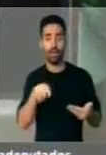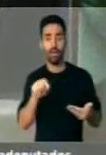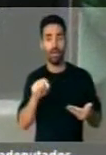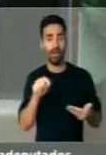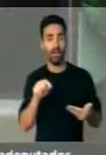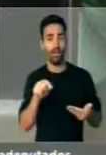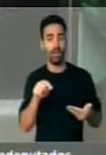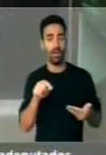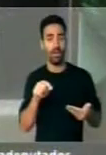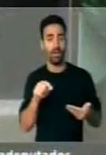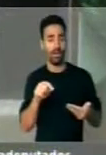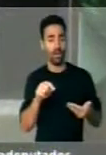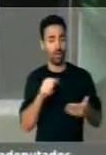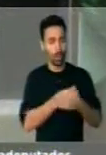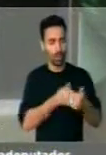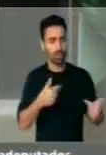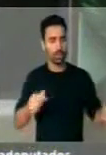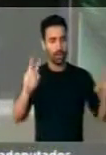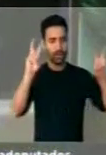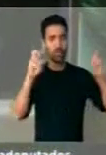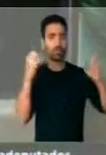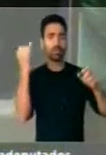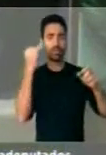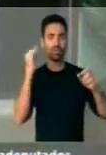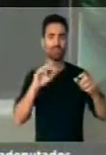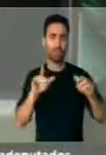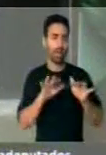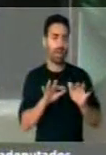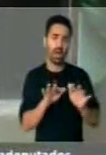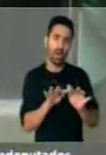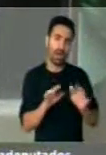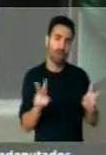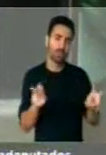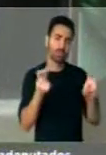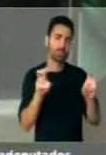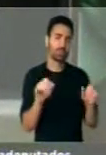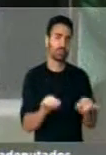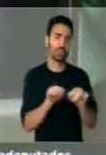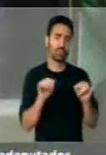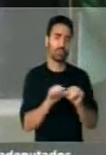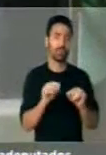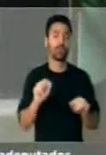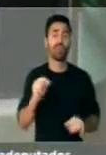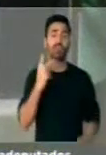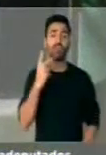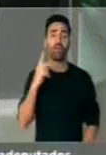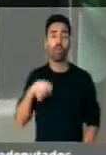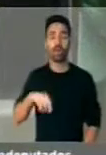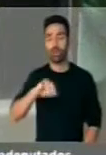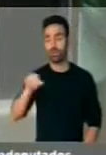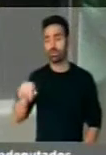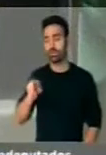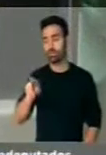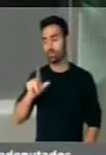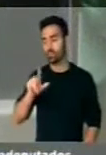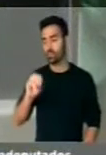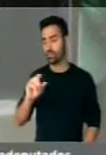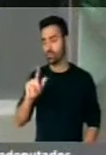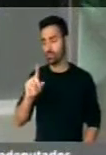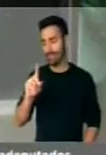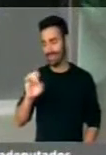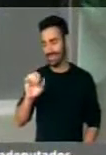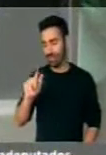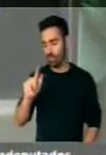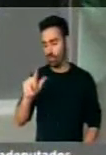não a casa das pequenas coisas. Quem disse isso foi um candidato outrora, Júlio Delgado. Pergunto aos